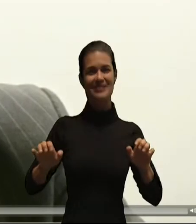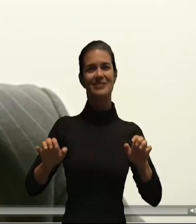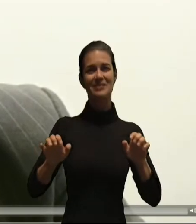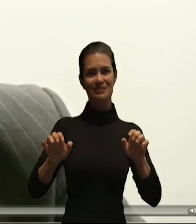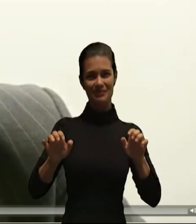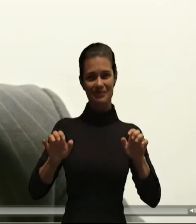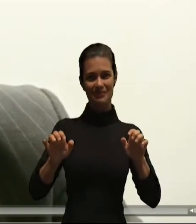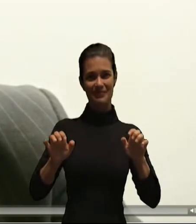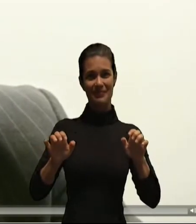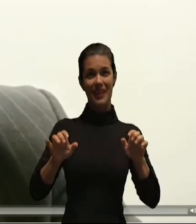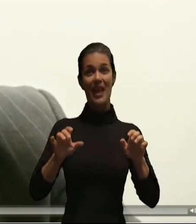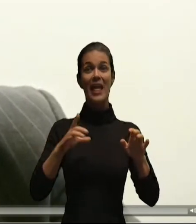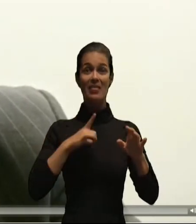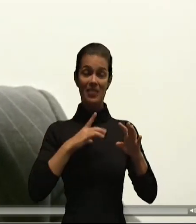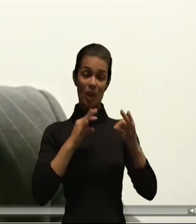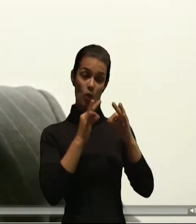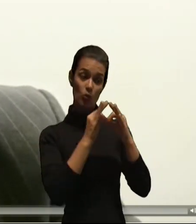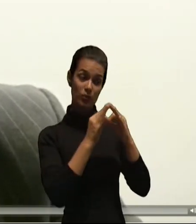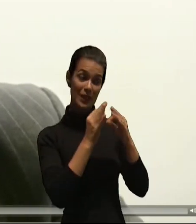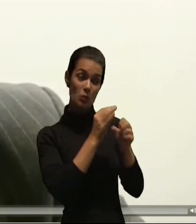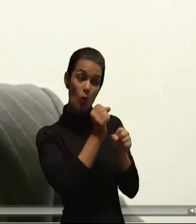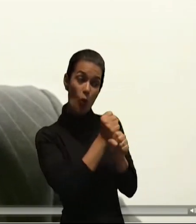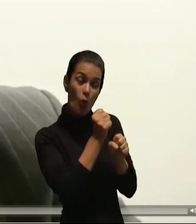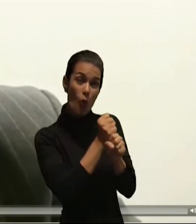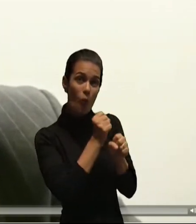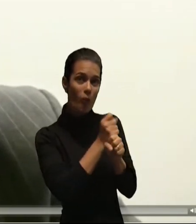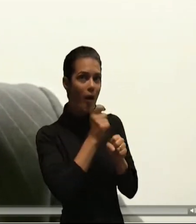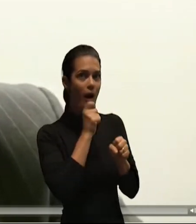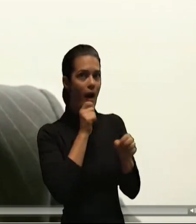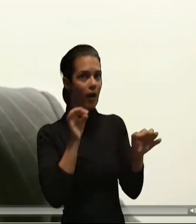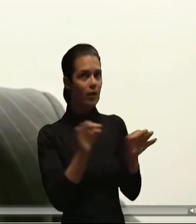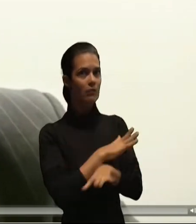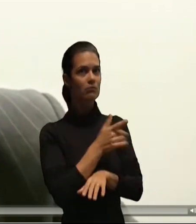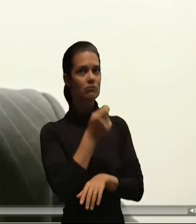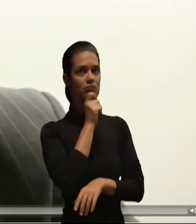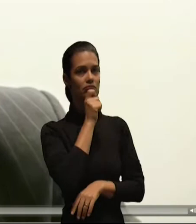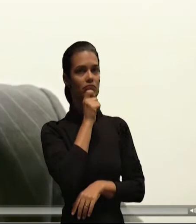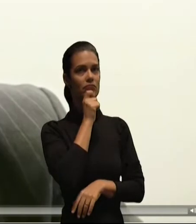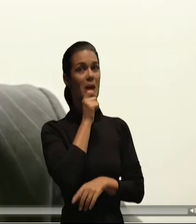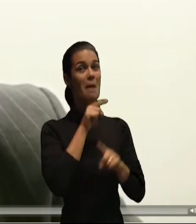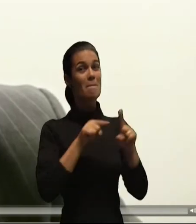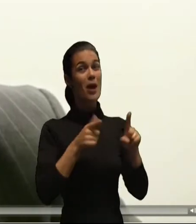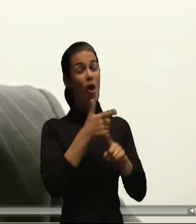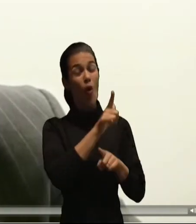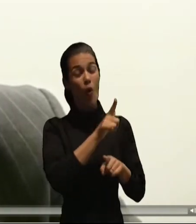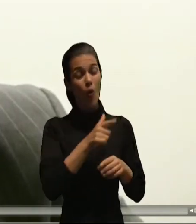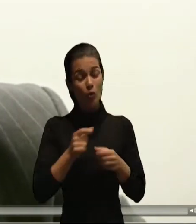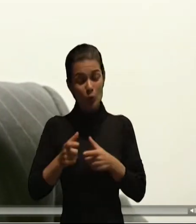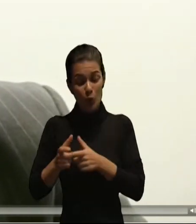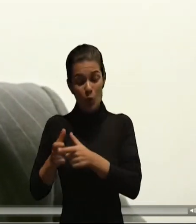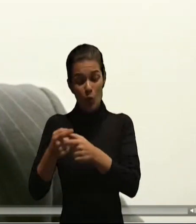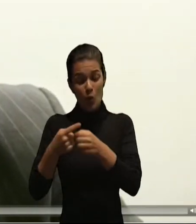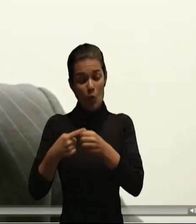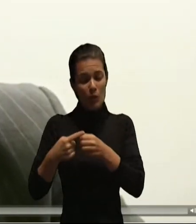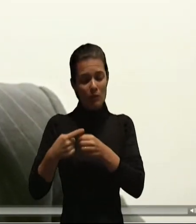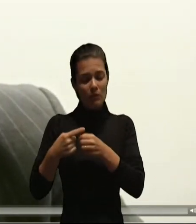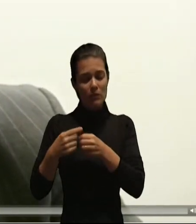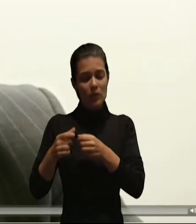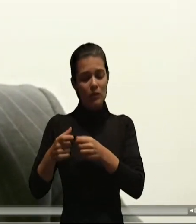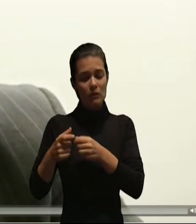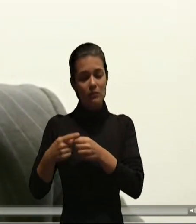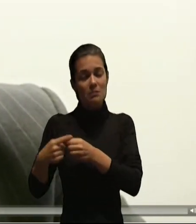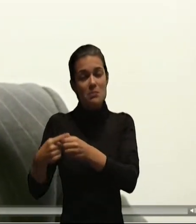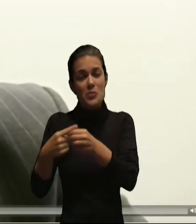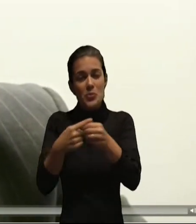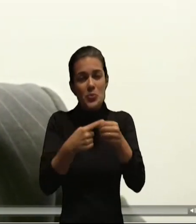sendo edificado e ainda há dezenas de outras comunidades que precisam ouvir as boas